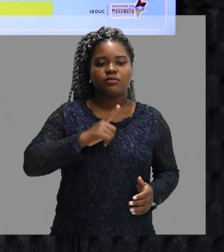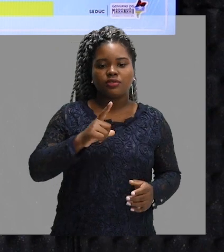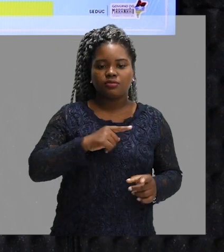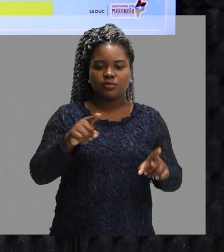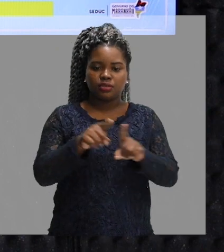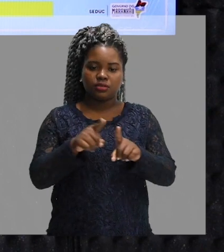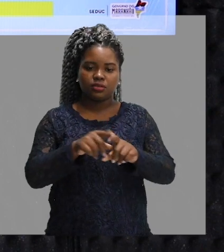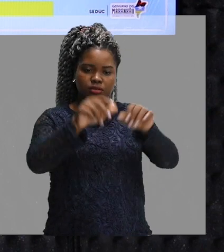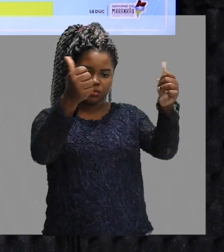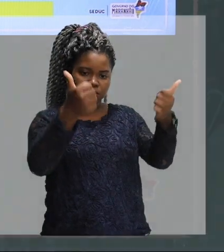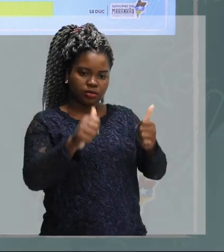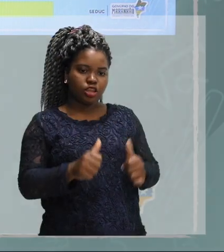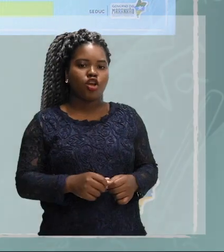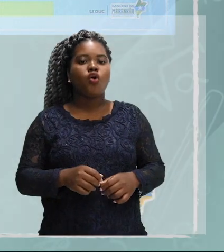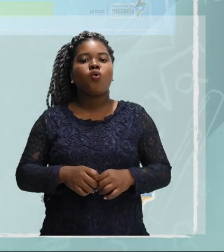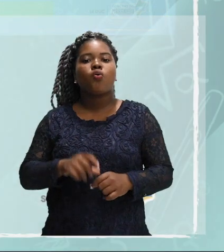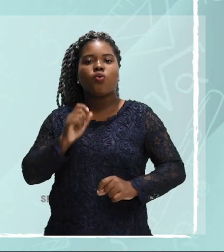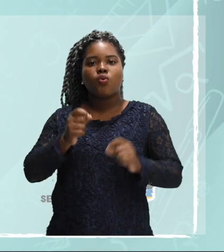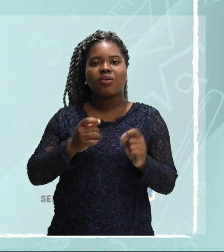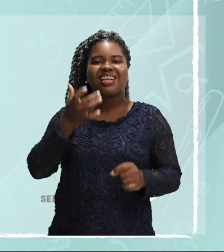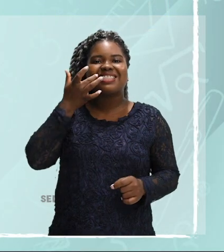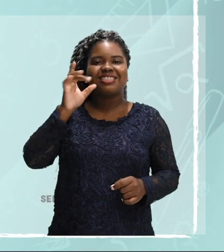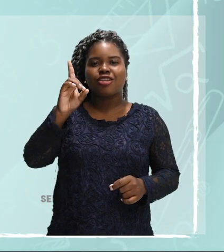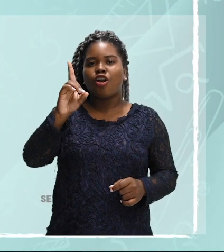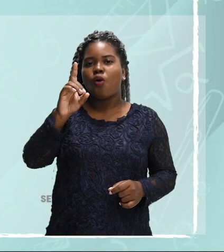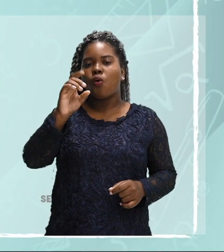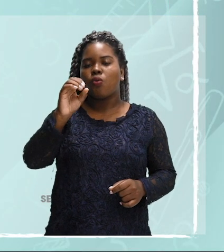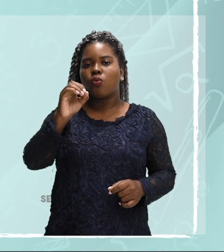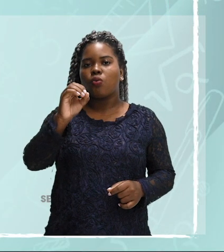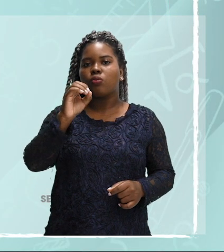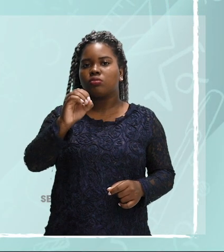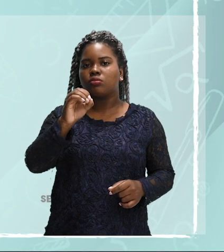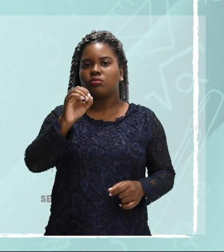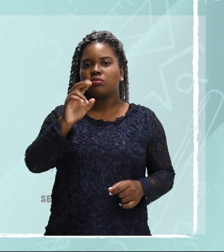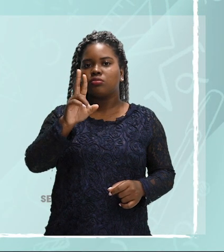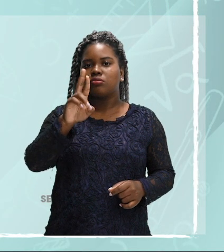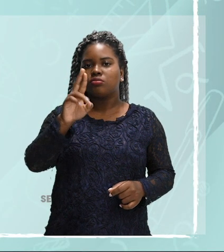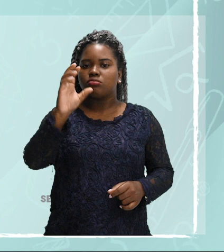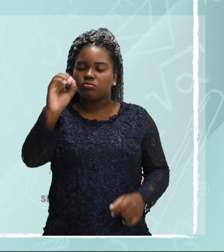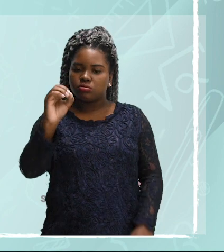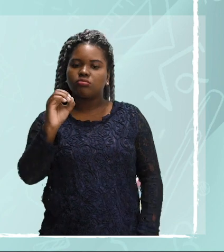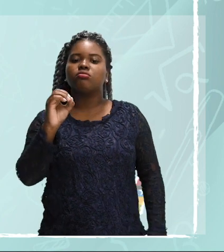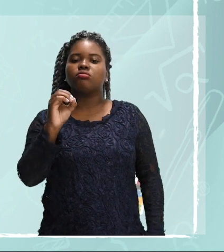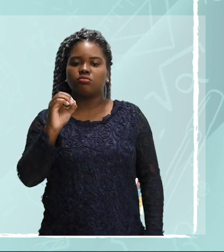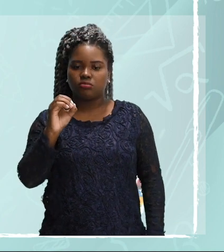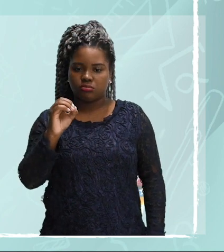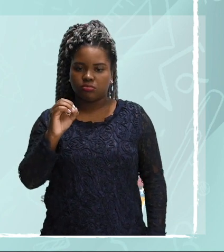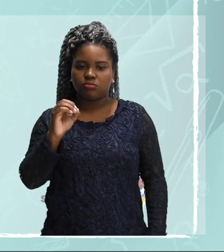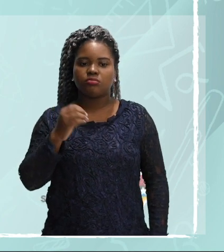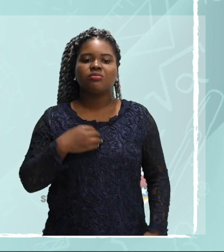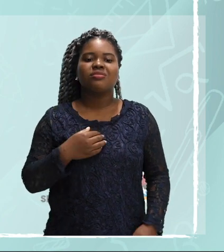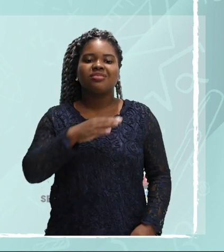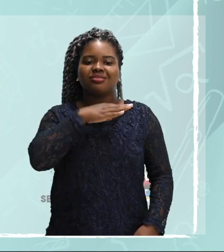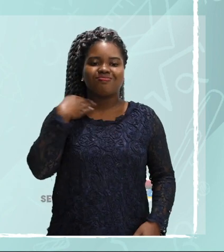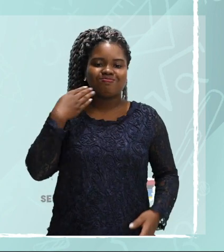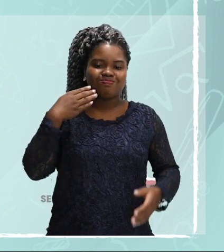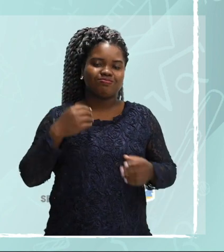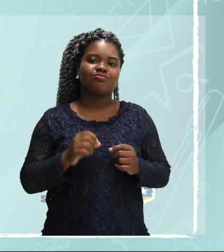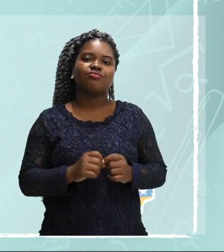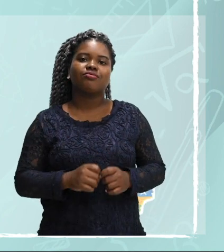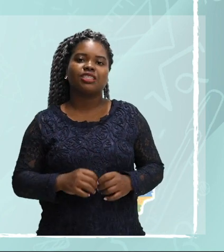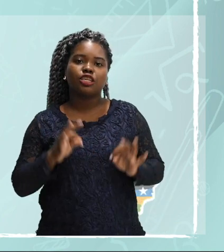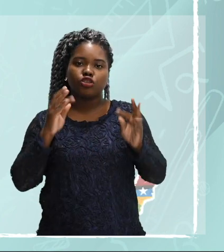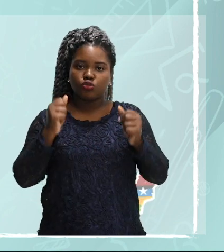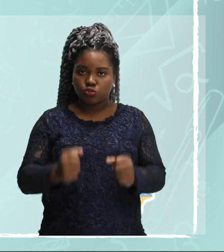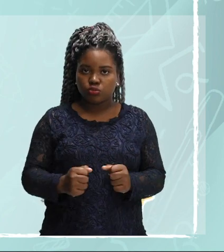casa da escultura, com ouro maciço, que era, por exemplo, o sarcófago de Tutankhamon, que é uma forma de escultura diferente. É um caixão, dentro do caixão, e quase tudo era